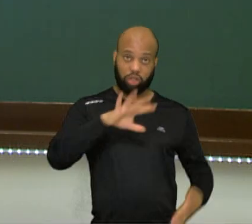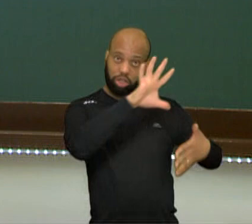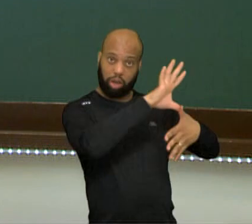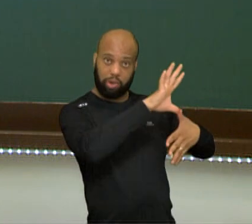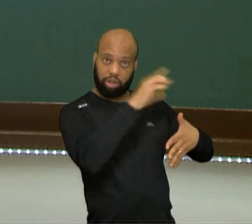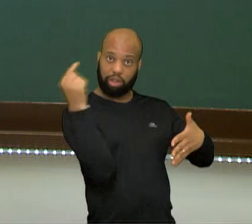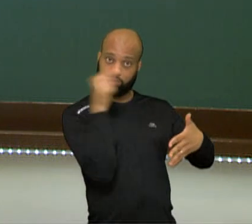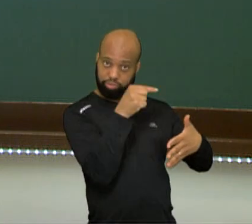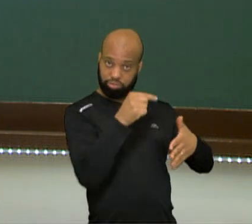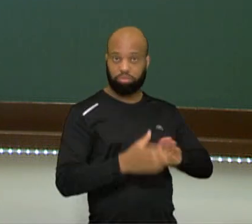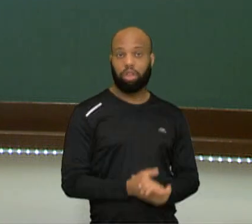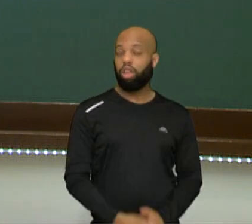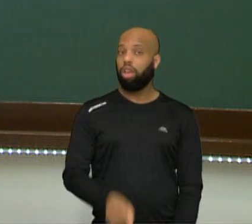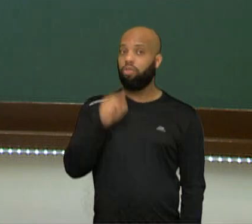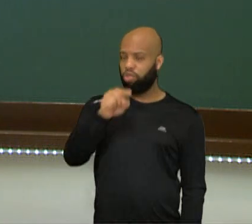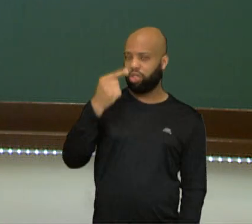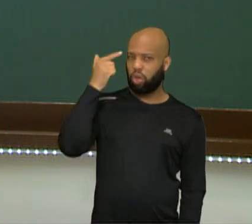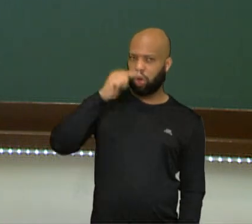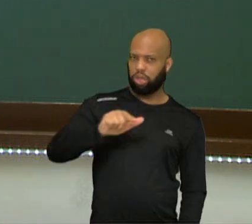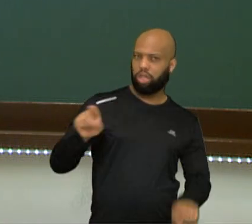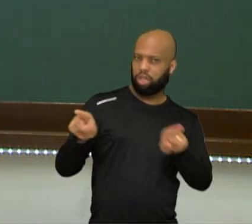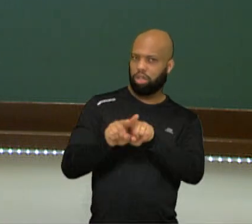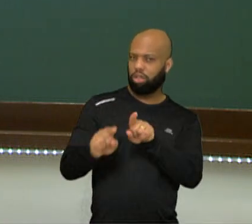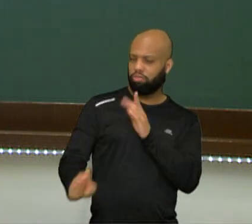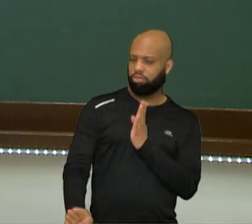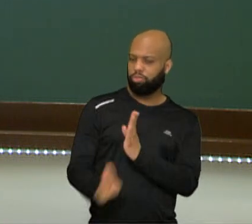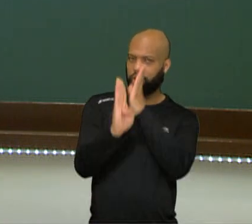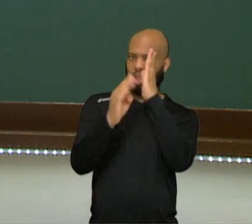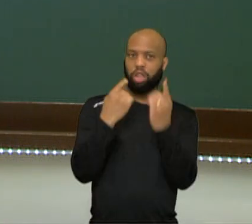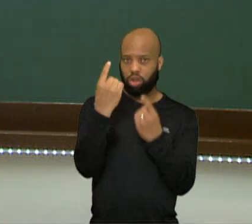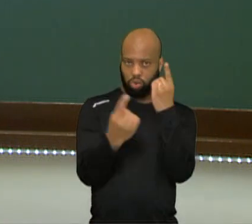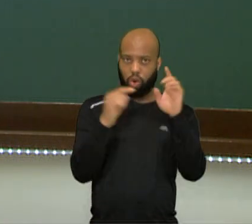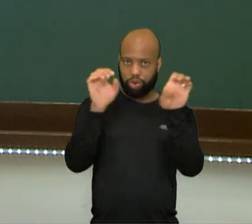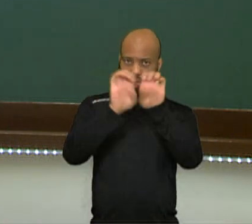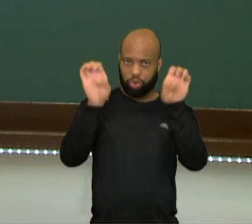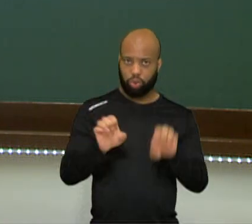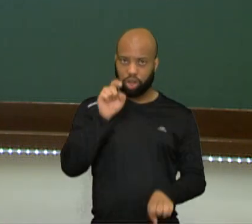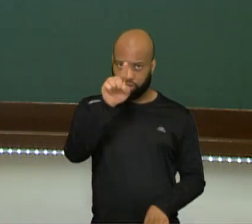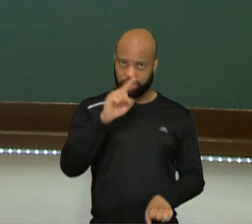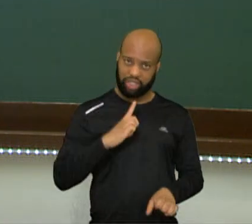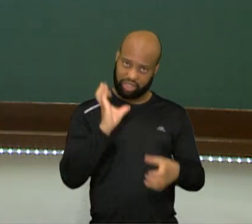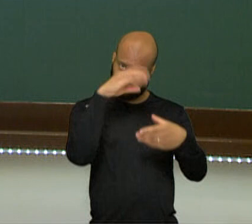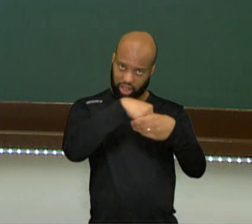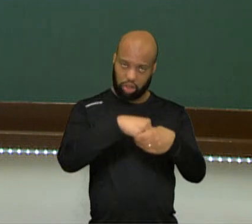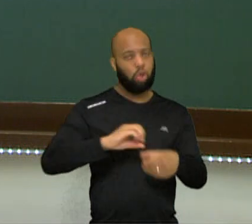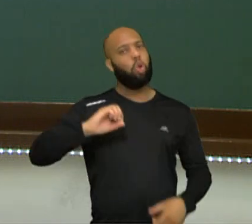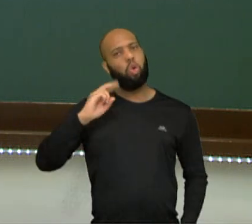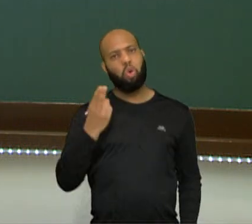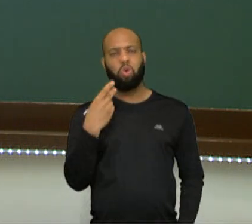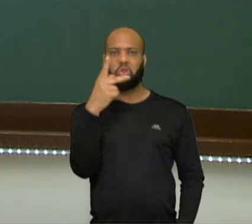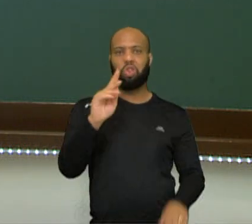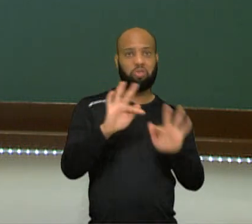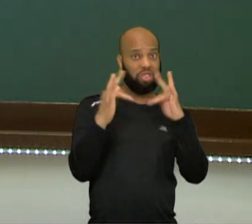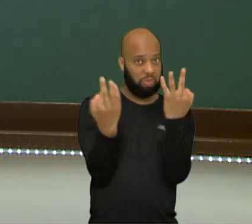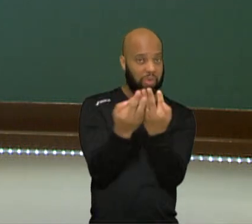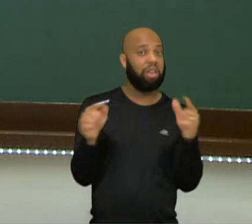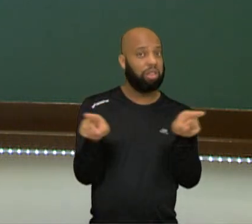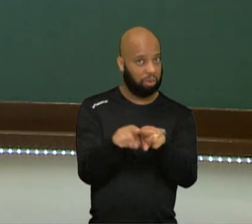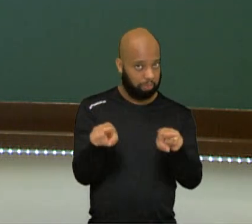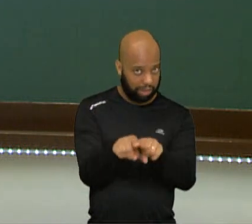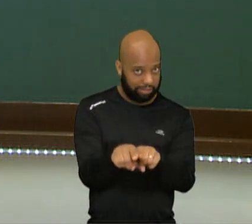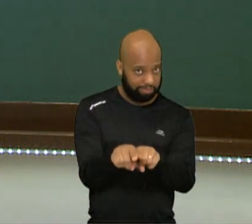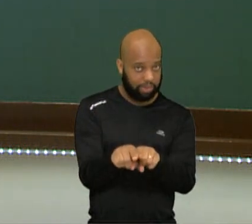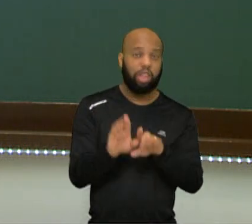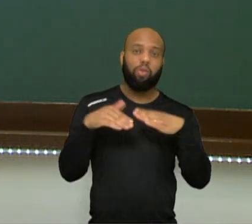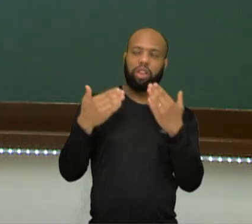americano? Vocês conseguem identificar em qual estrutura etária vocês estão ou seus familiares se encontram? Então,